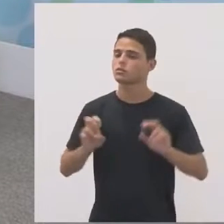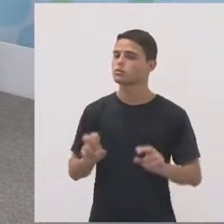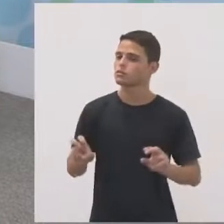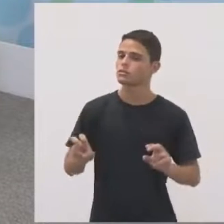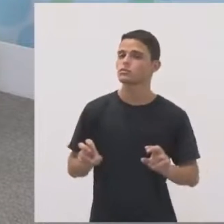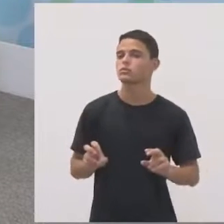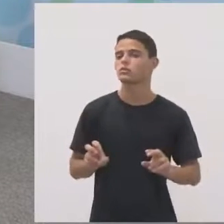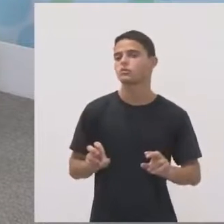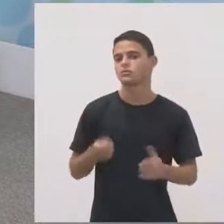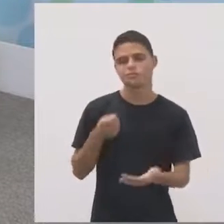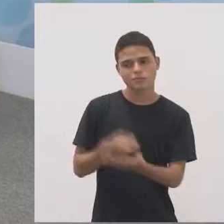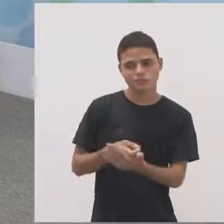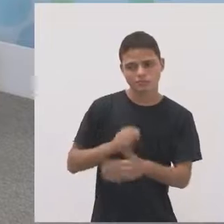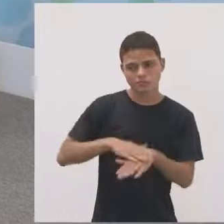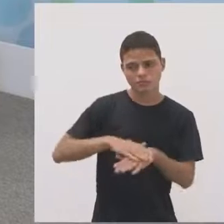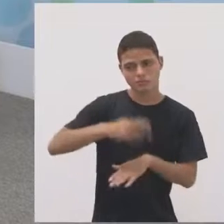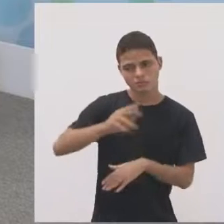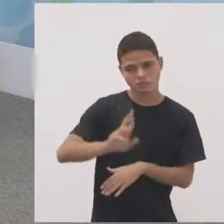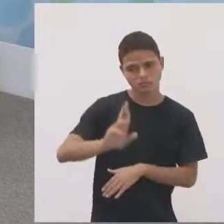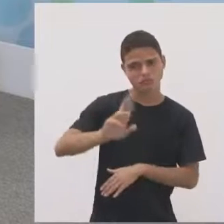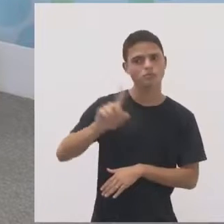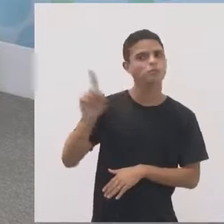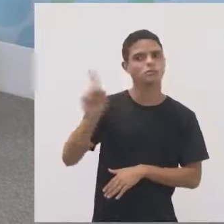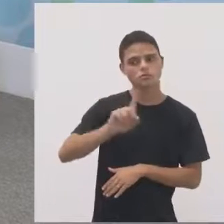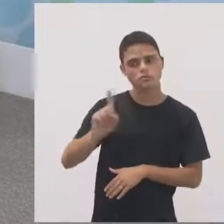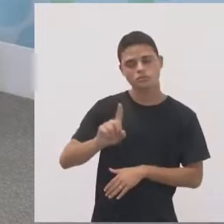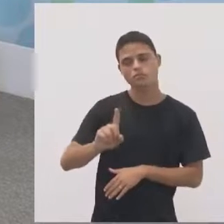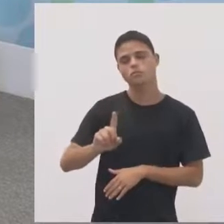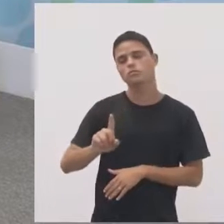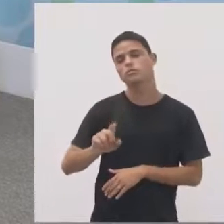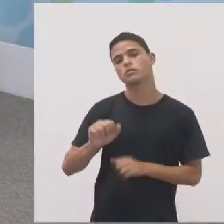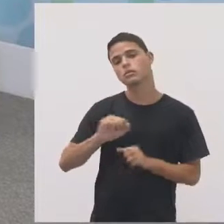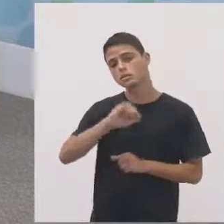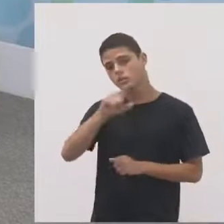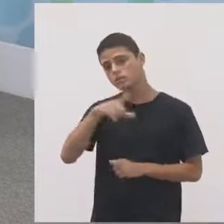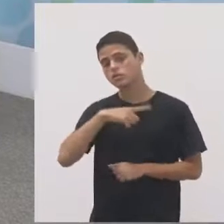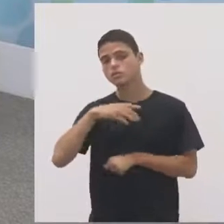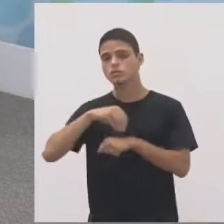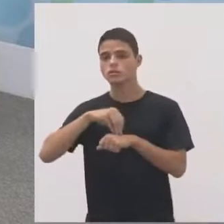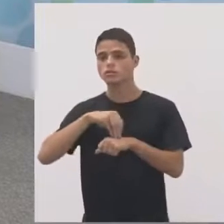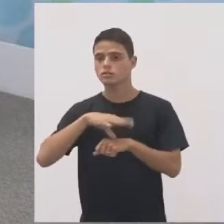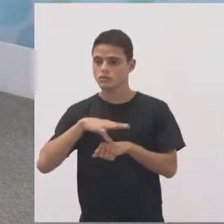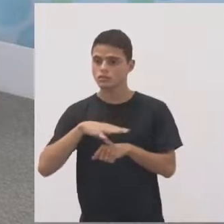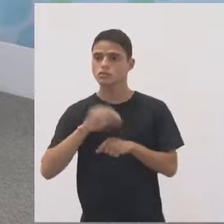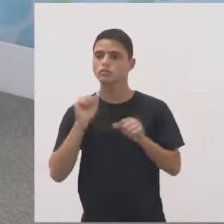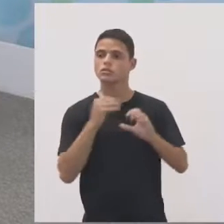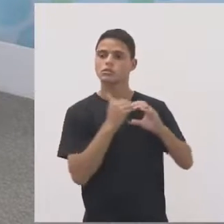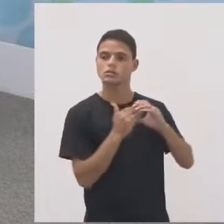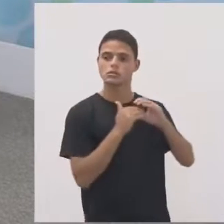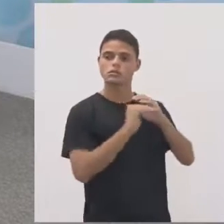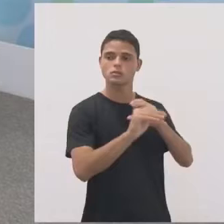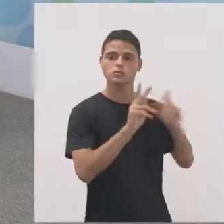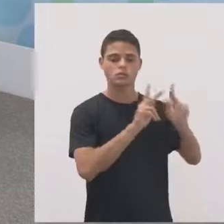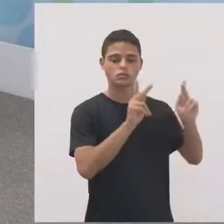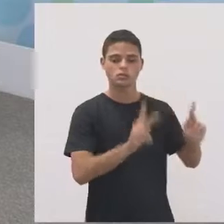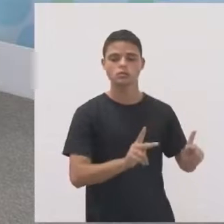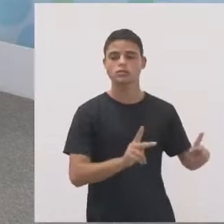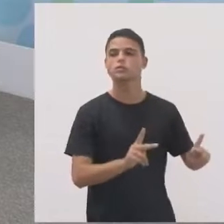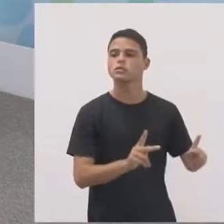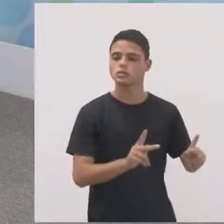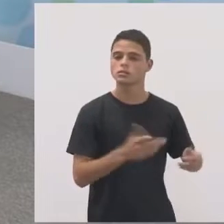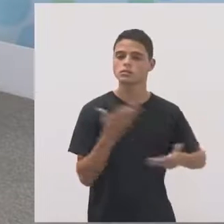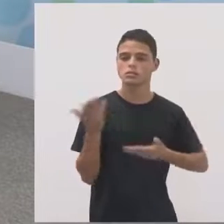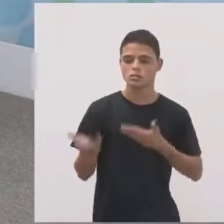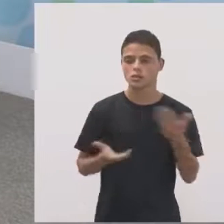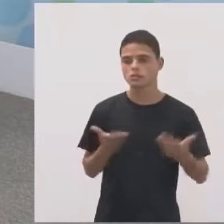né? Então, se vocês têm alguma solicitação, alguma reclamação, uma sugestão, então mandem lá no portal de atendimento, que é super importante a